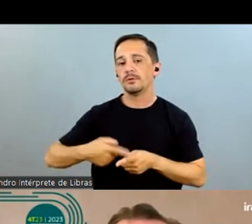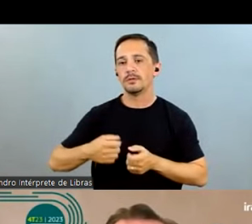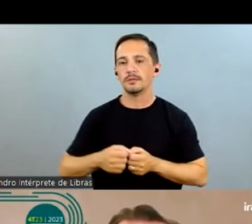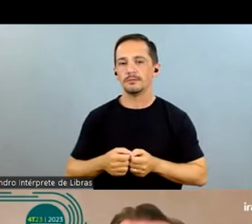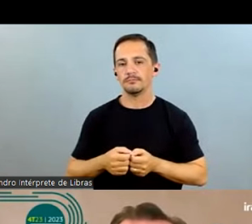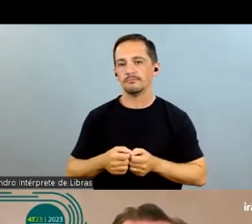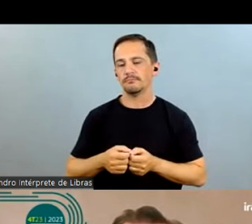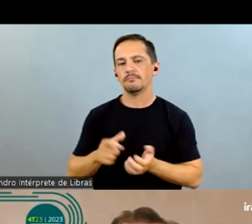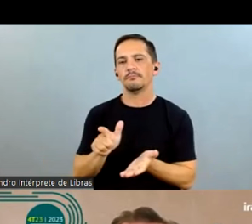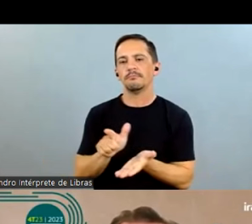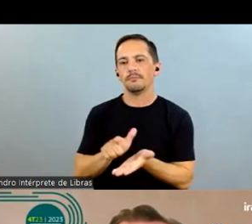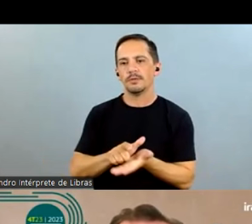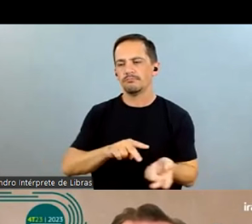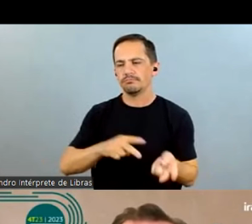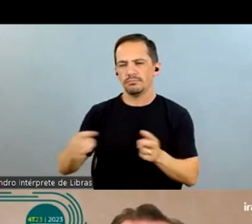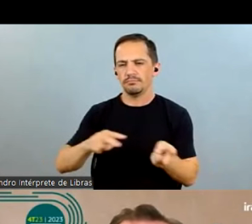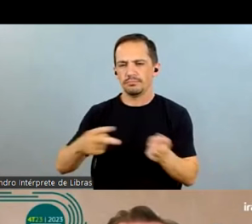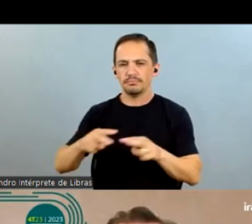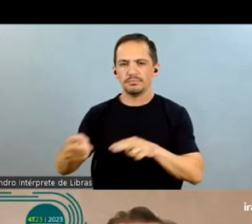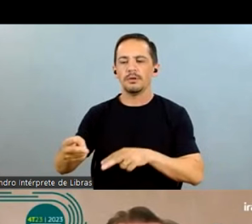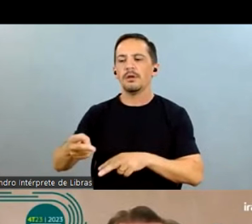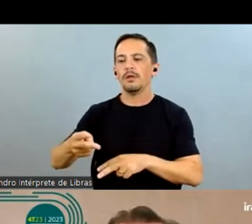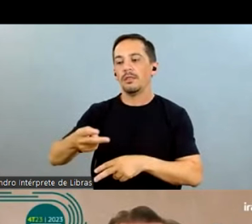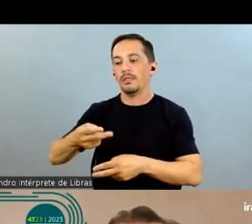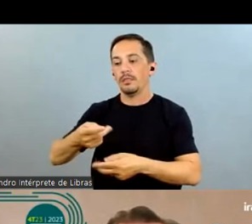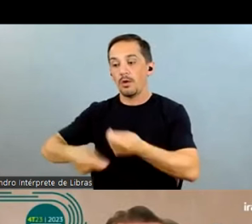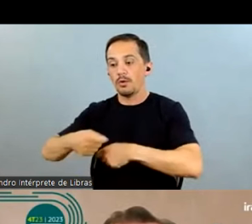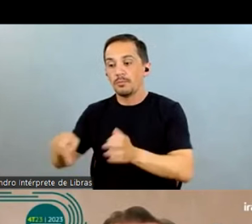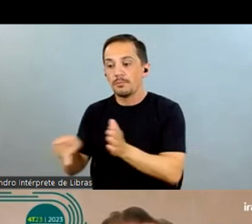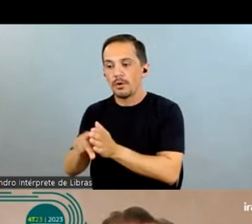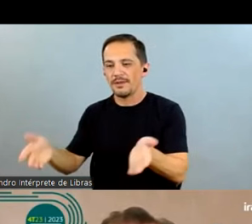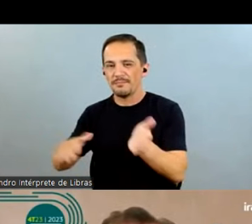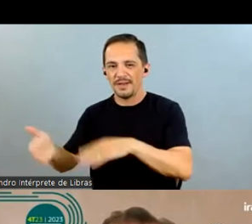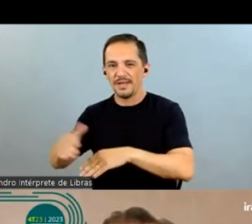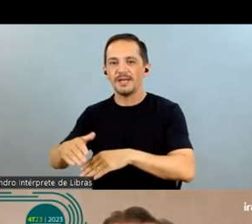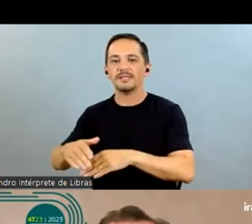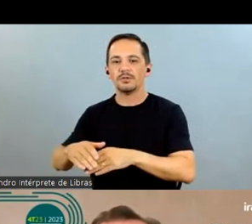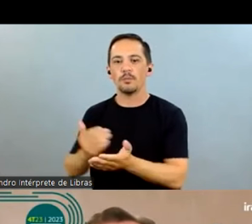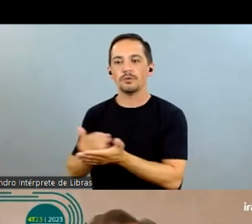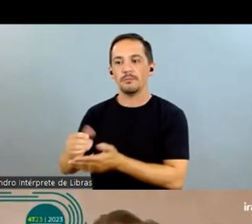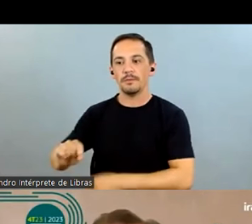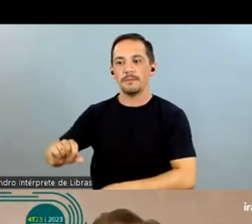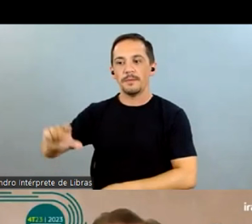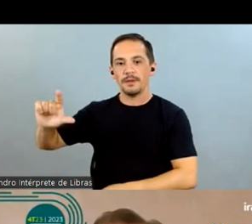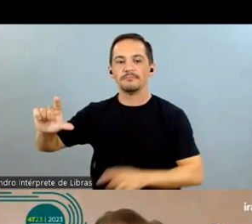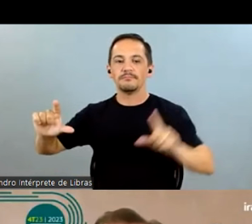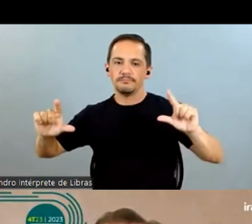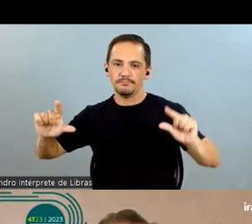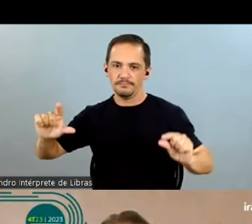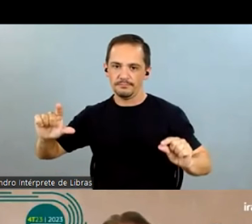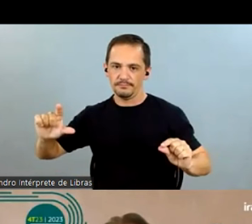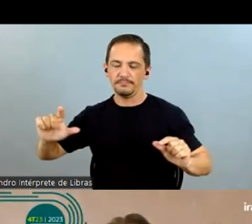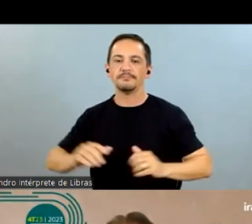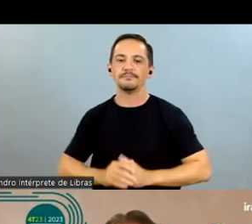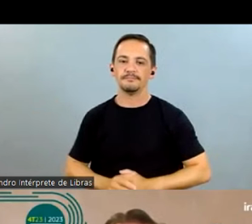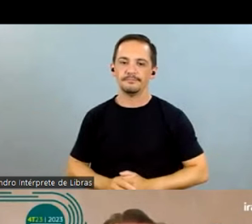papéis para os nossos nosso negócio embalagem então ele ele caiu aqui 500 Tonel em relação ao ano passado e em relação ao terceiro